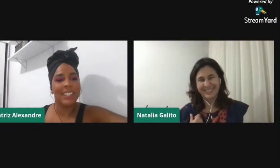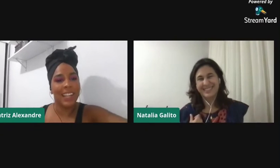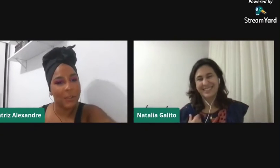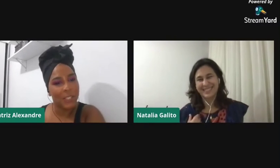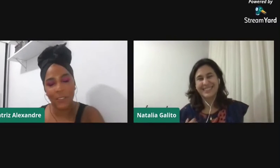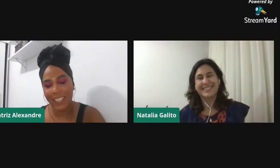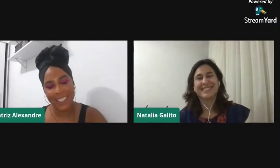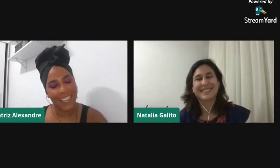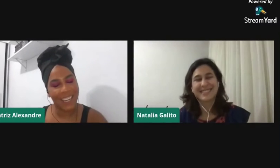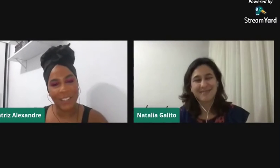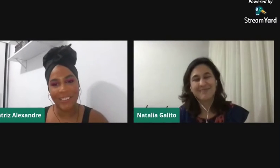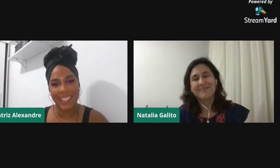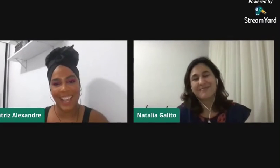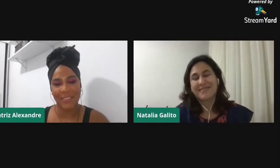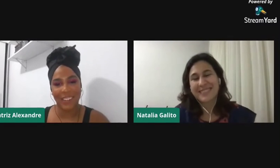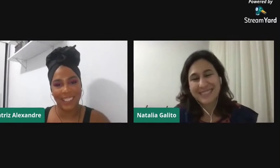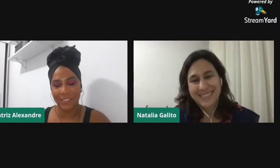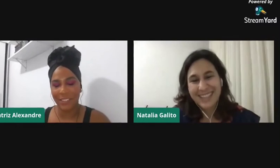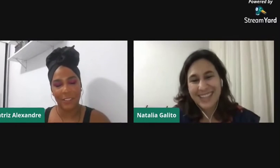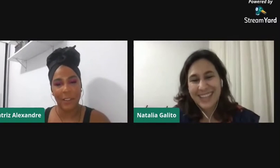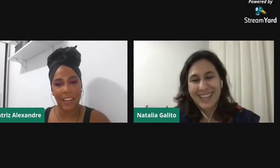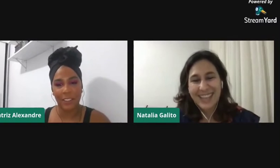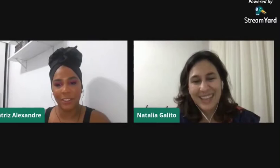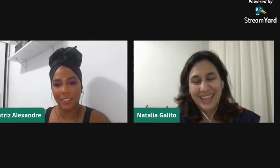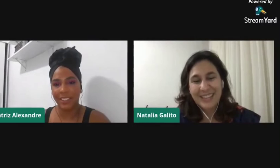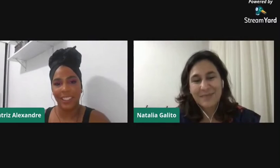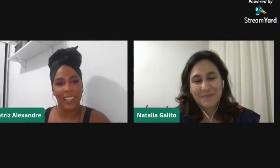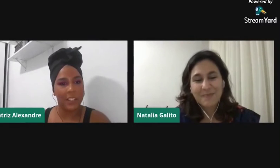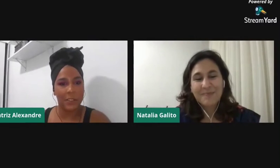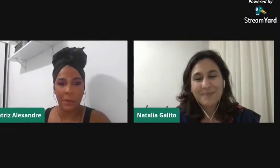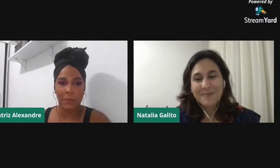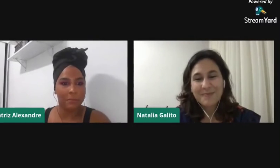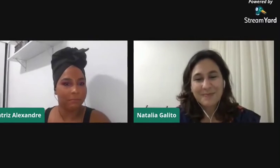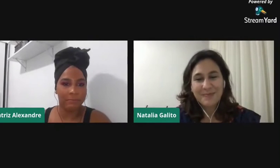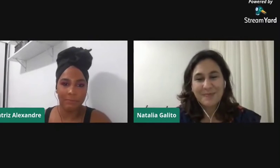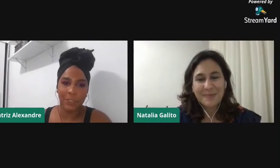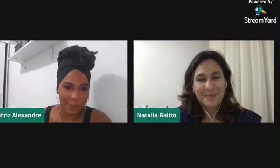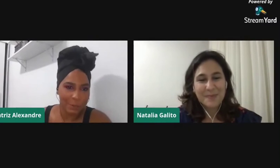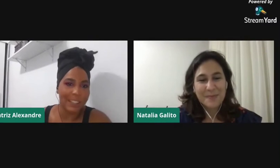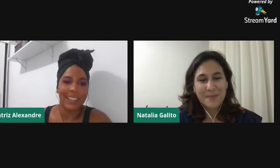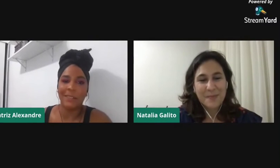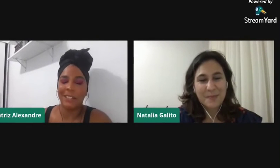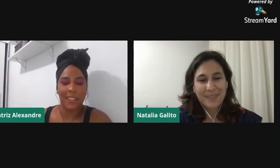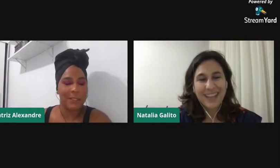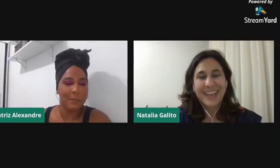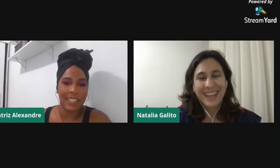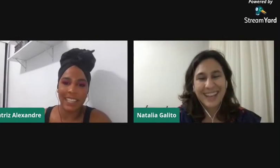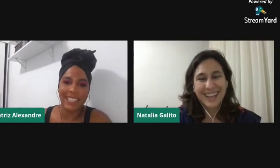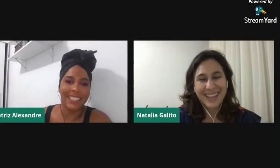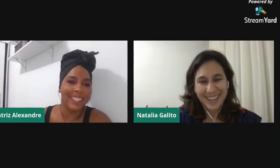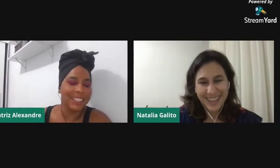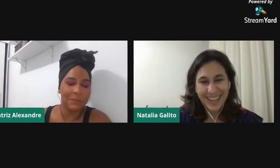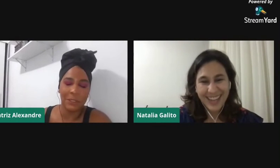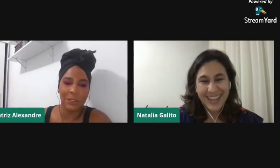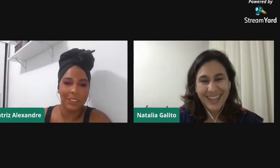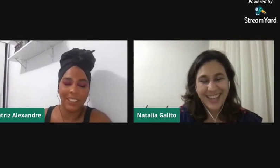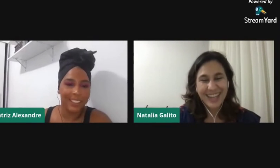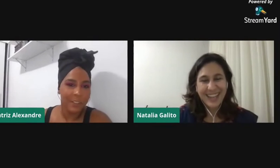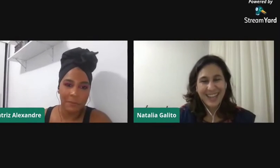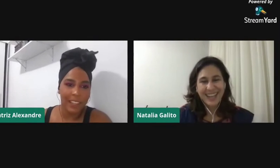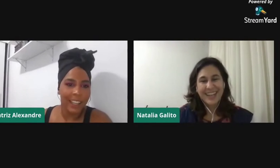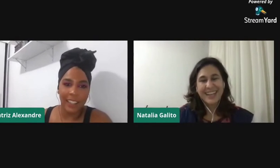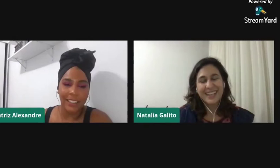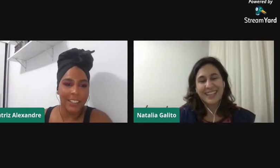Foi com emoção, mas foi excelente, como sempre. Foi maravilhoso. É um tema... Sou suspeita, né? Mas é um tema super interessante,